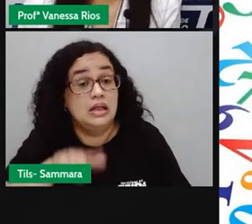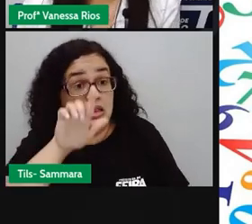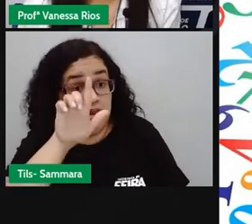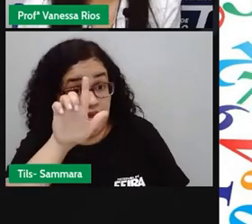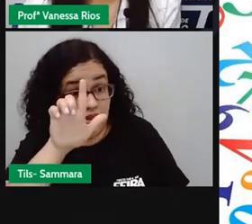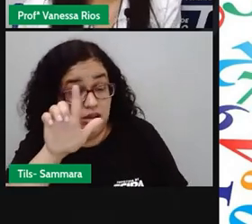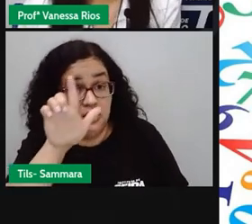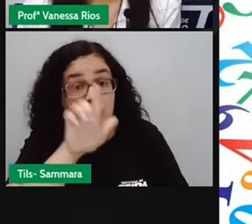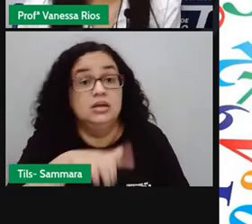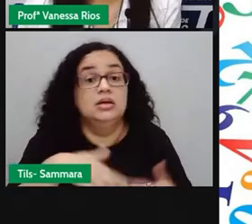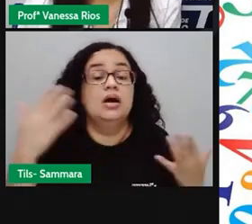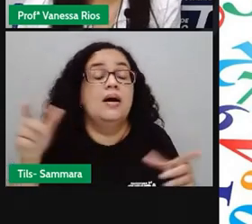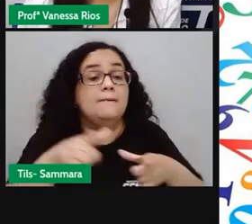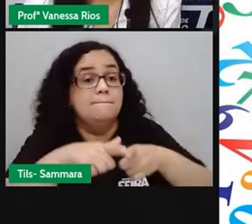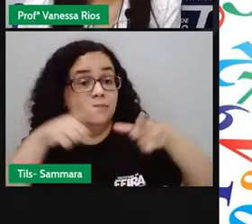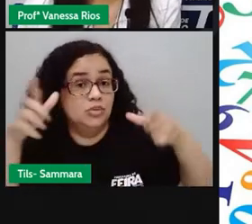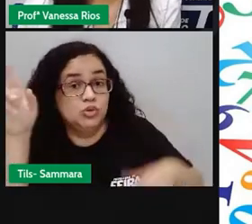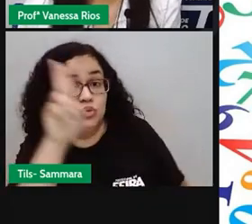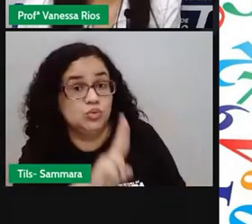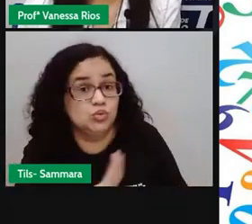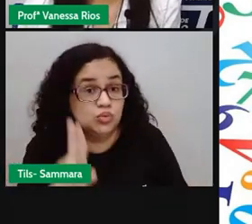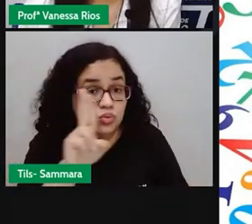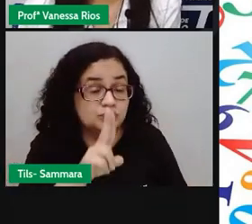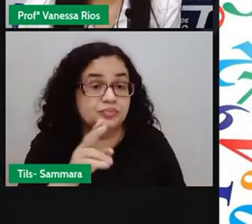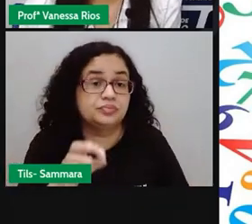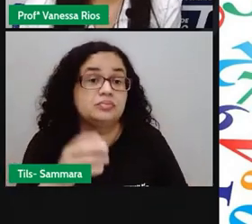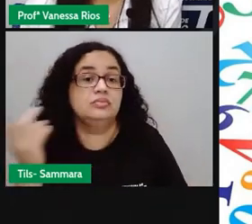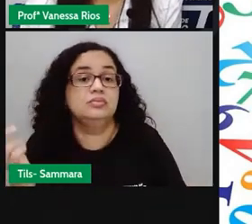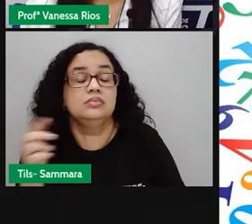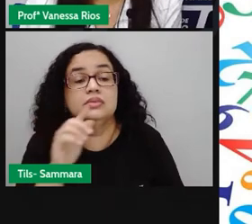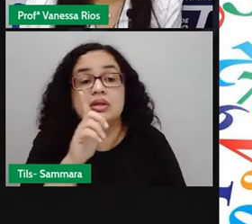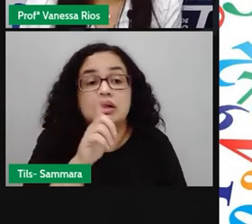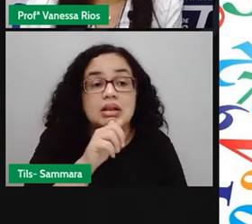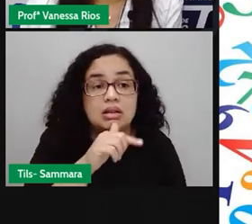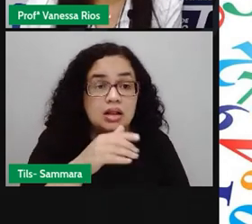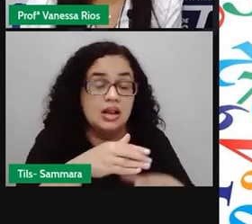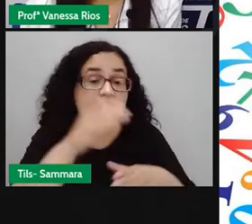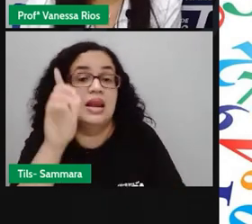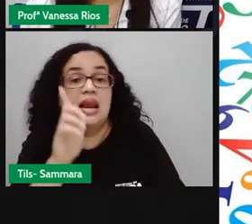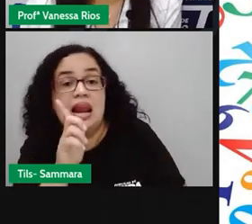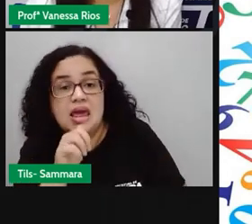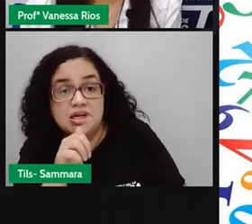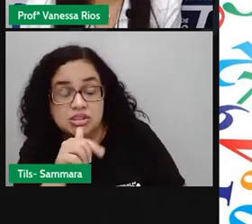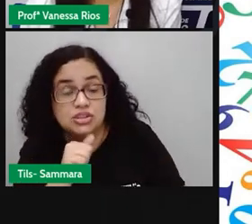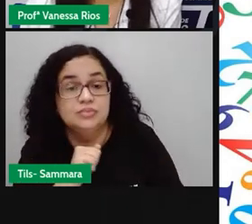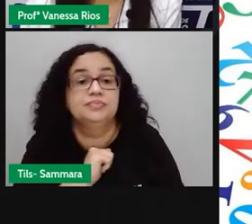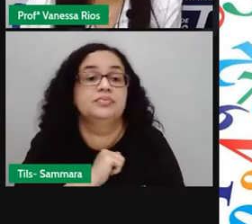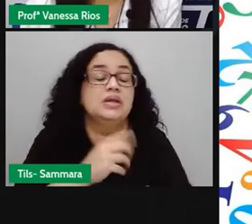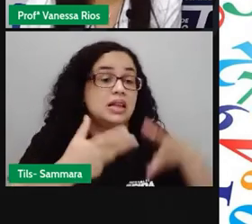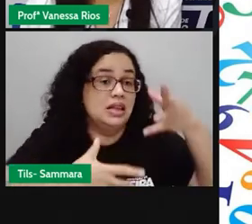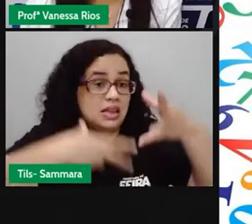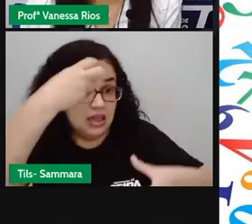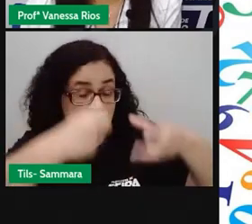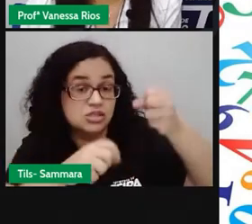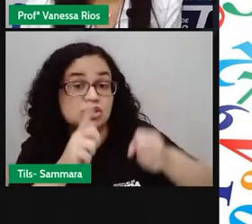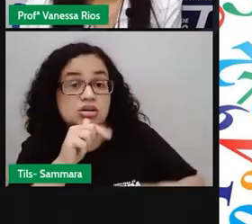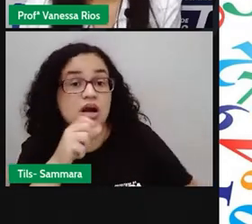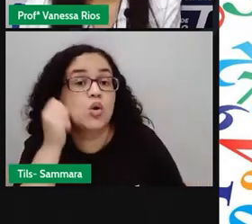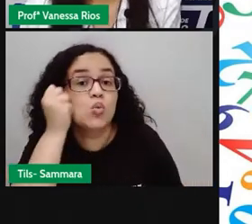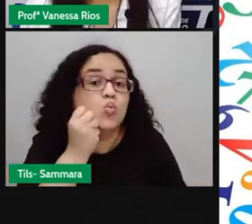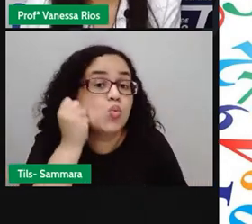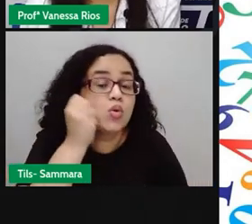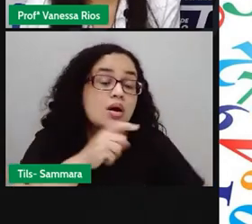O litro, ele geralmente é utilizado para medir-se capacidade de líquidos, como leite, água,